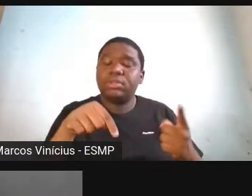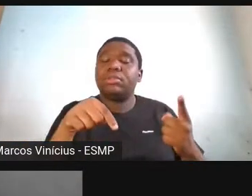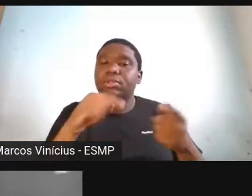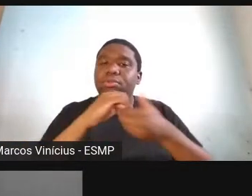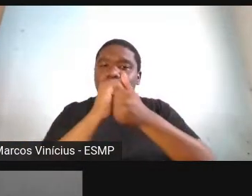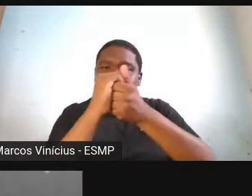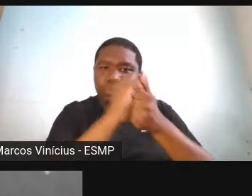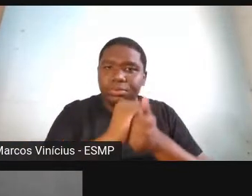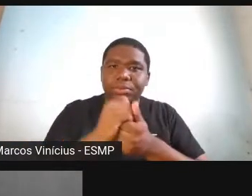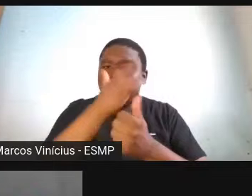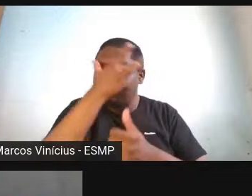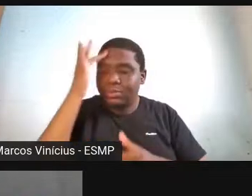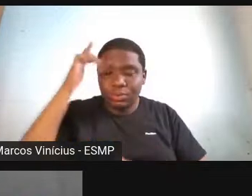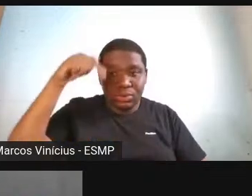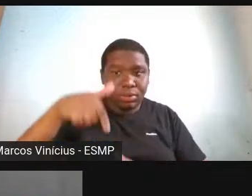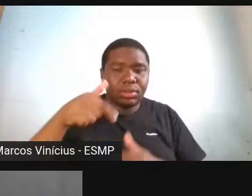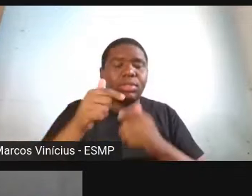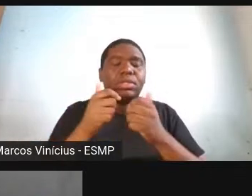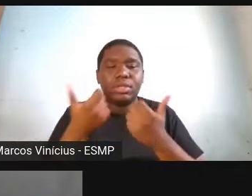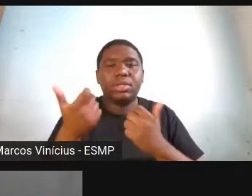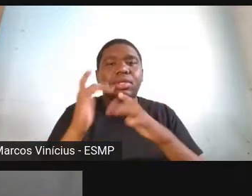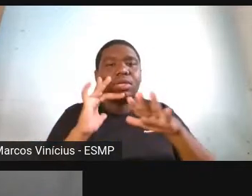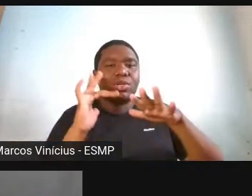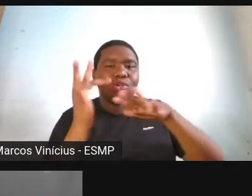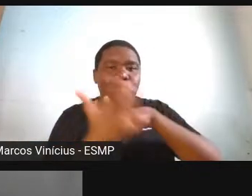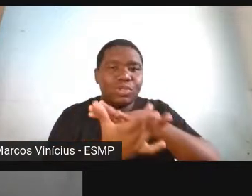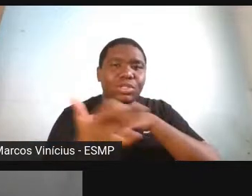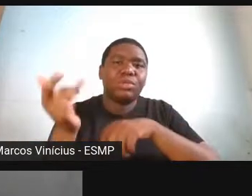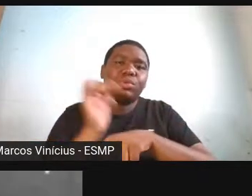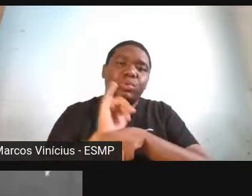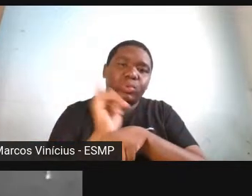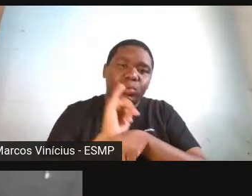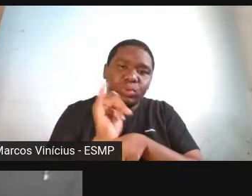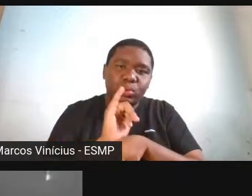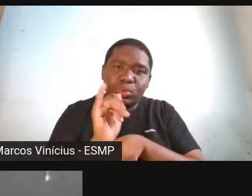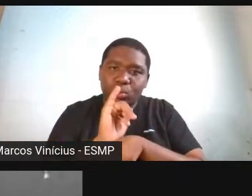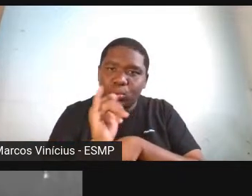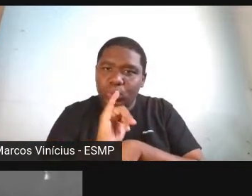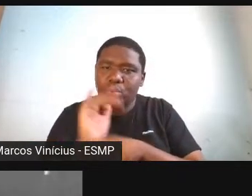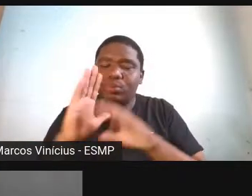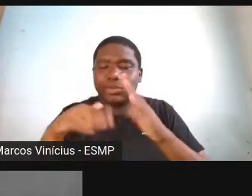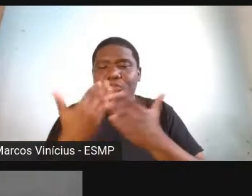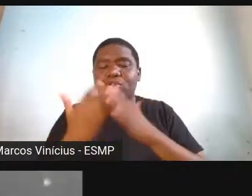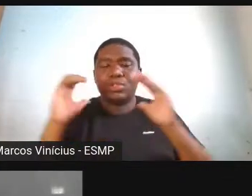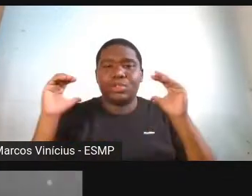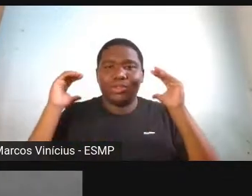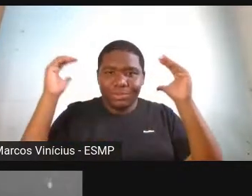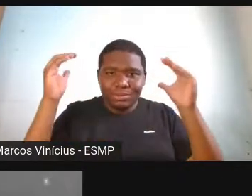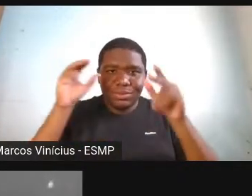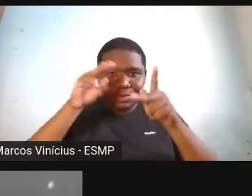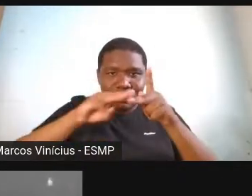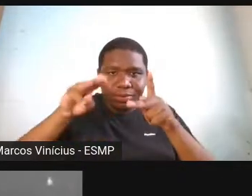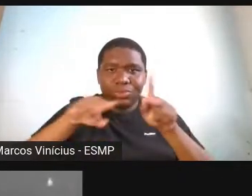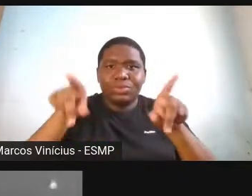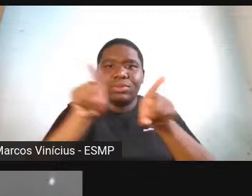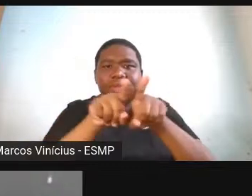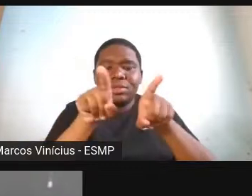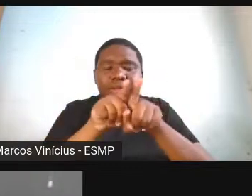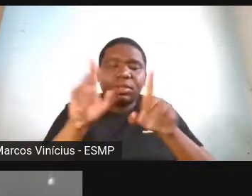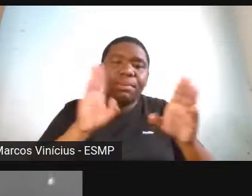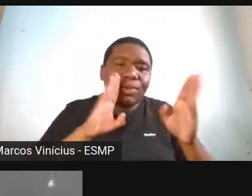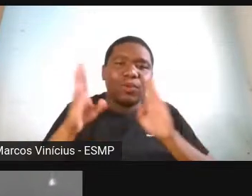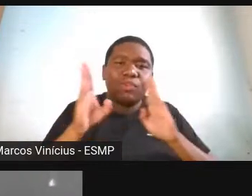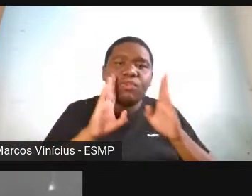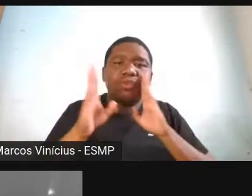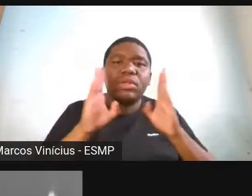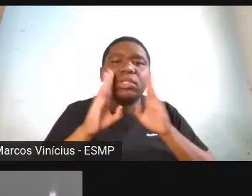acompanhando pelas redes sociais, pelo YouTube da Escola Superior do Ministério Público e pelo Facebook